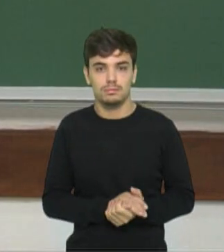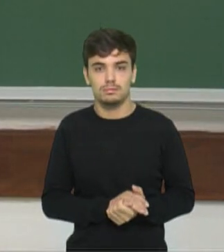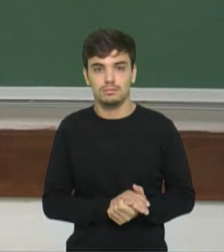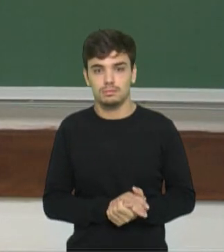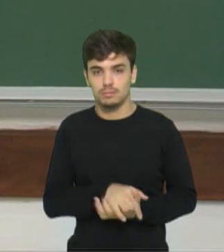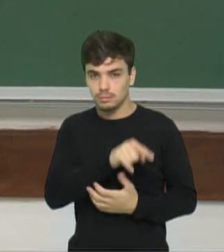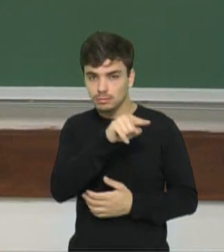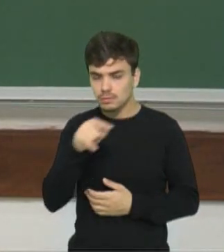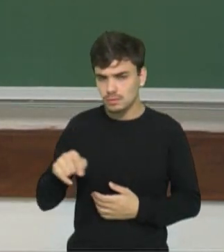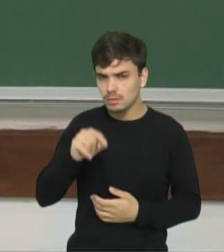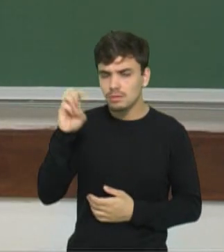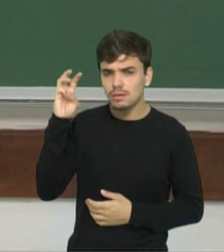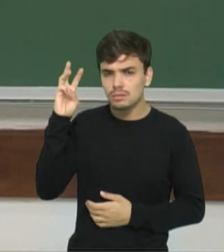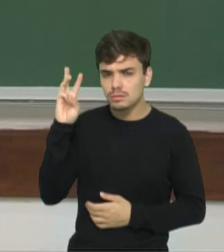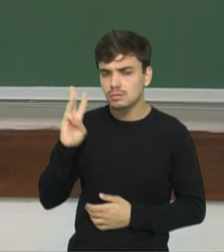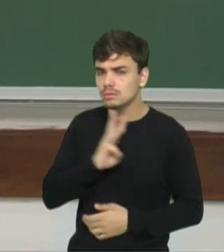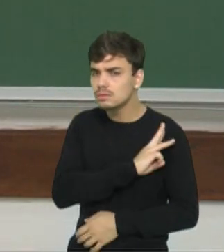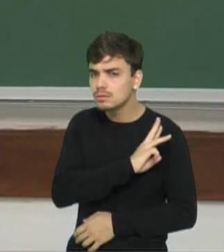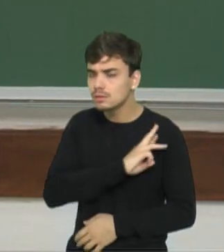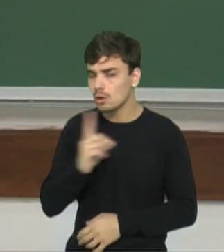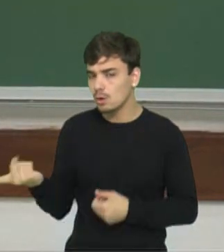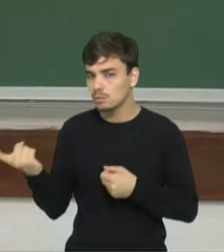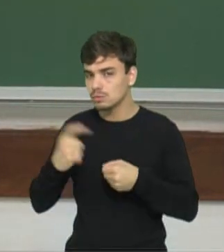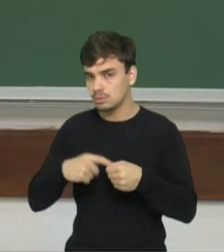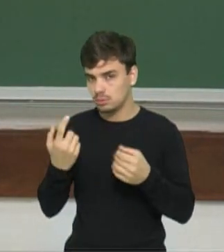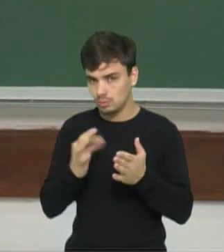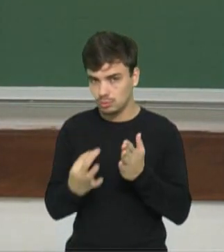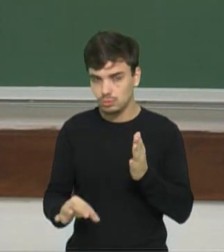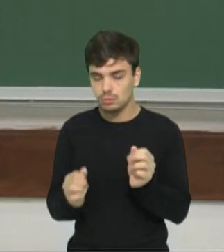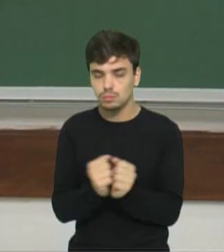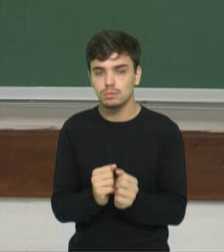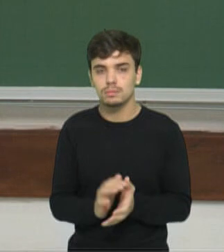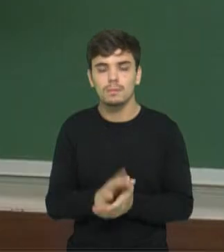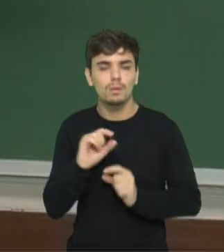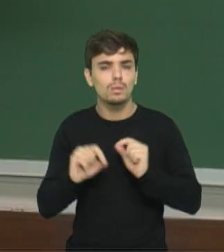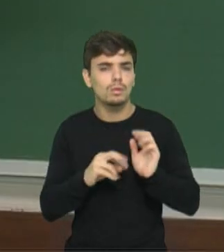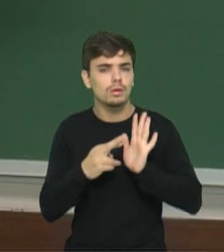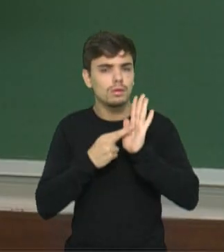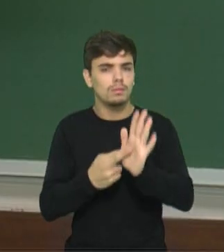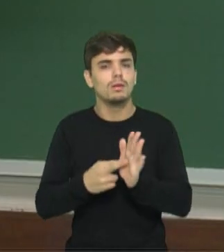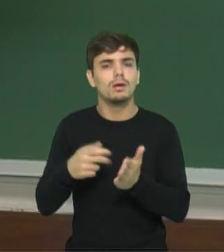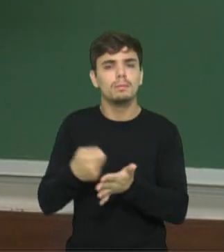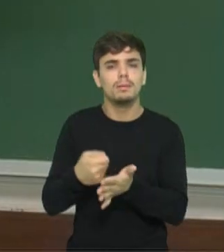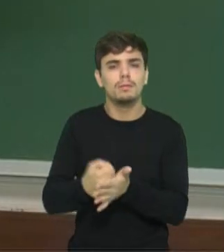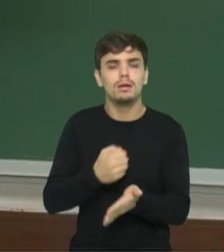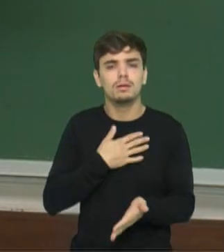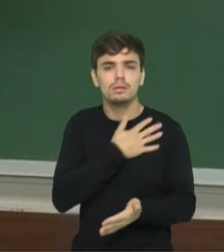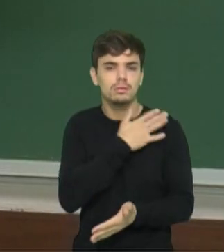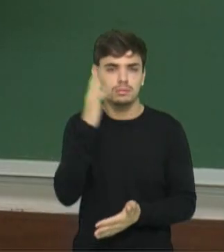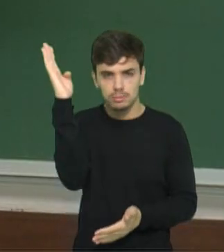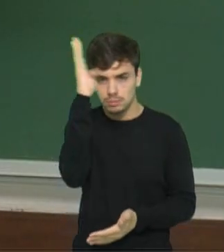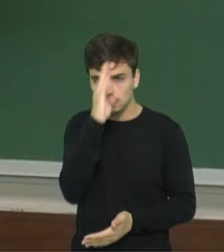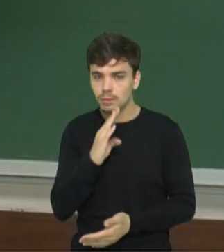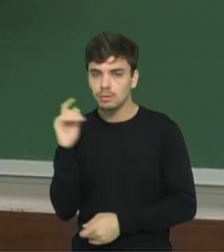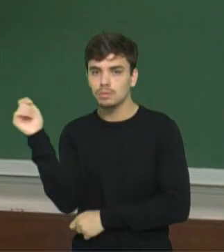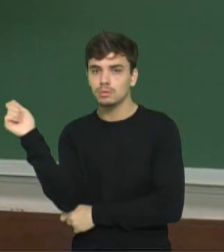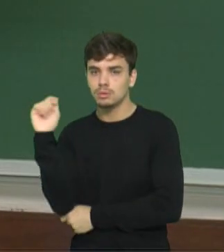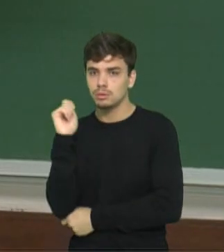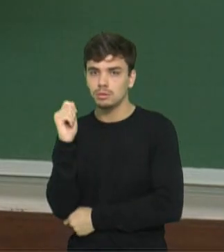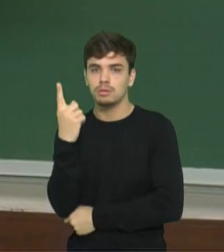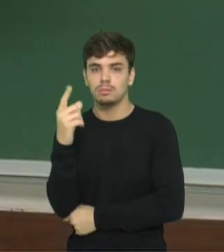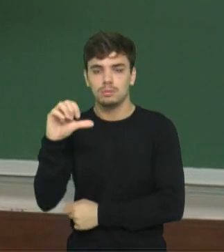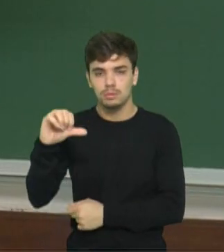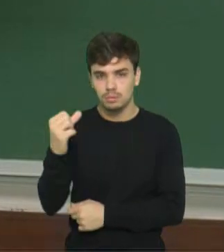Pessoal do terceiro ano, voltamos aqui com a correção, né? Então, no que se refere às ditaduras militares do Brasil e da Argentina nos anos